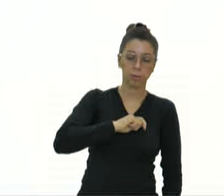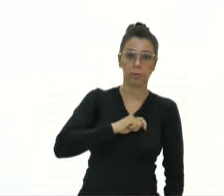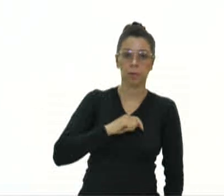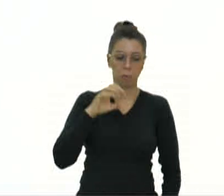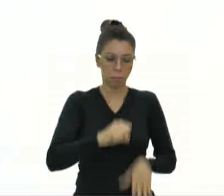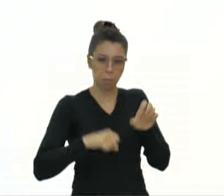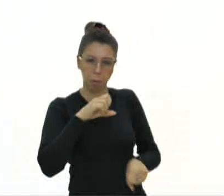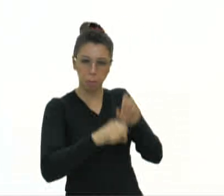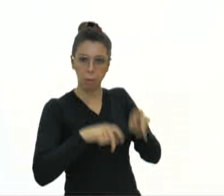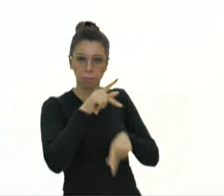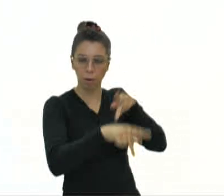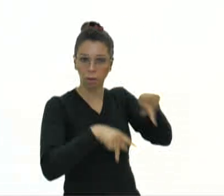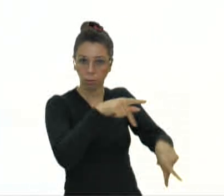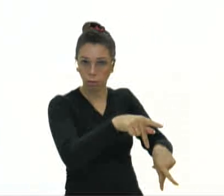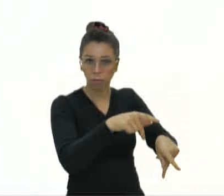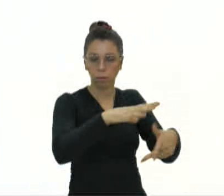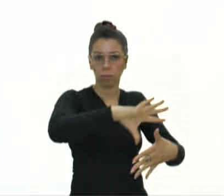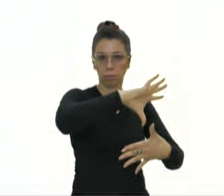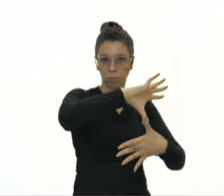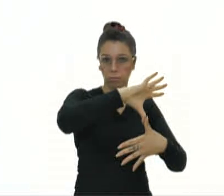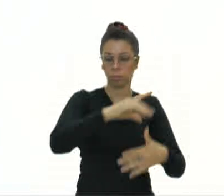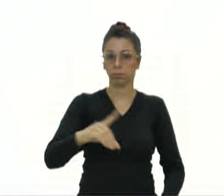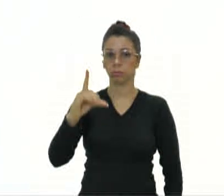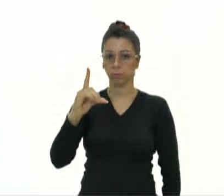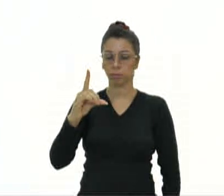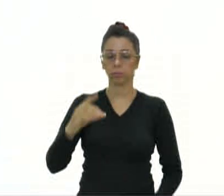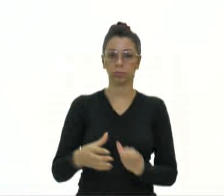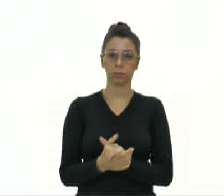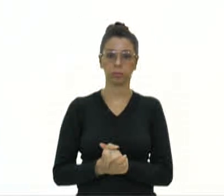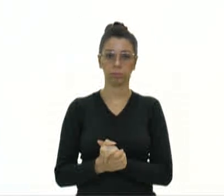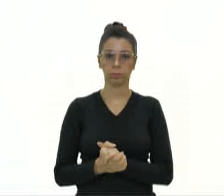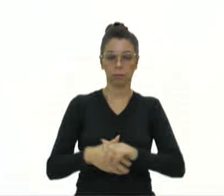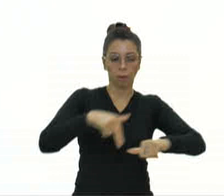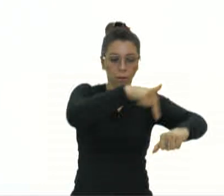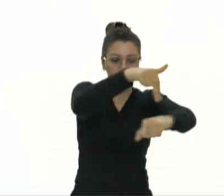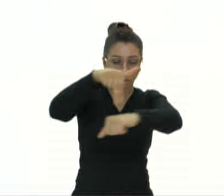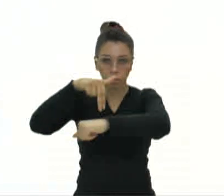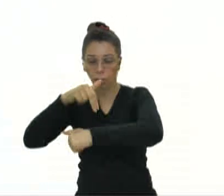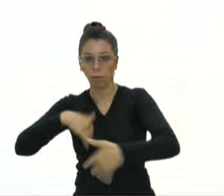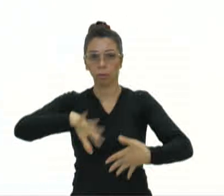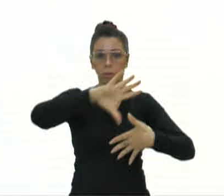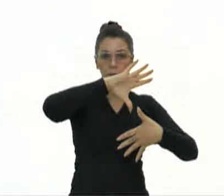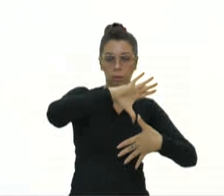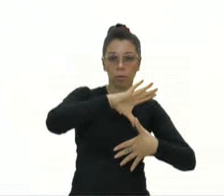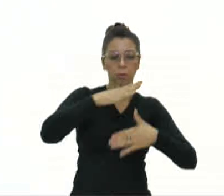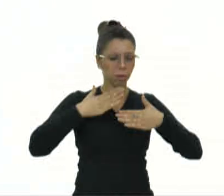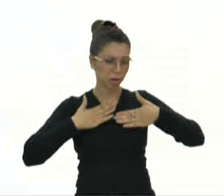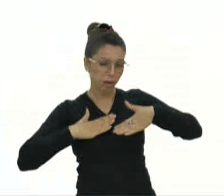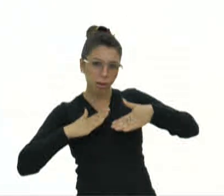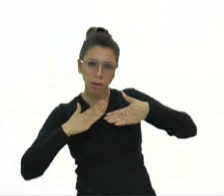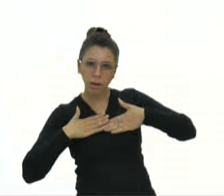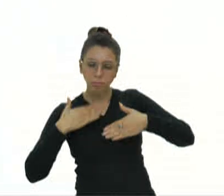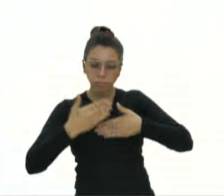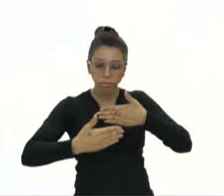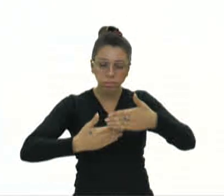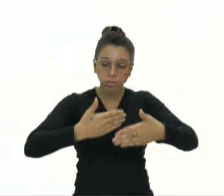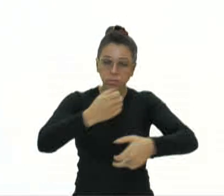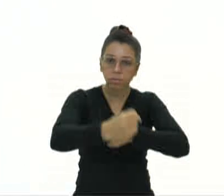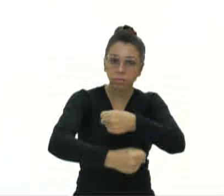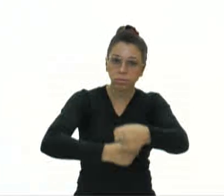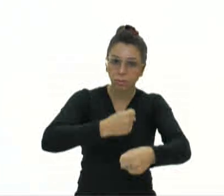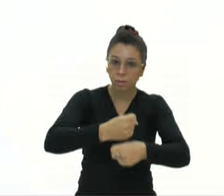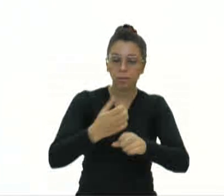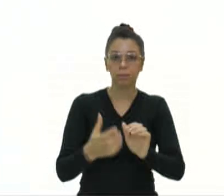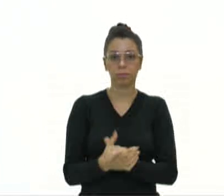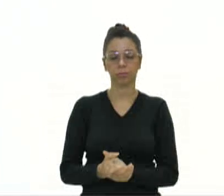de povoamento no continente americano? E letra D, a formação de nações americanas se deu de maneira calma e tranquila ao longo dos anos. Veja que algumas